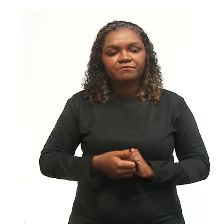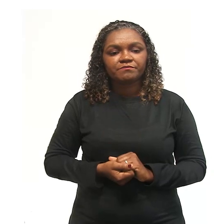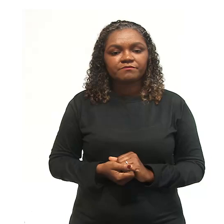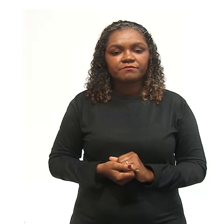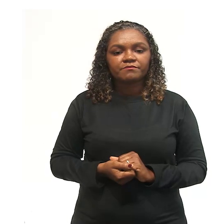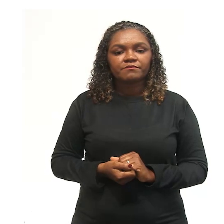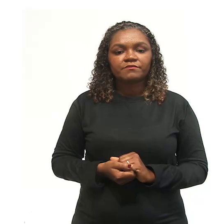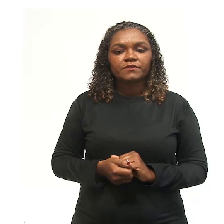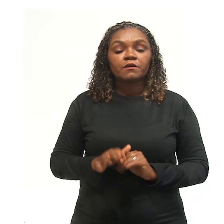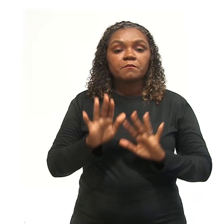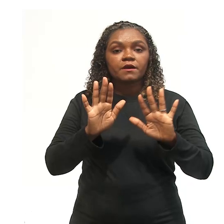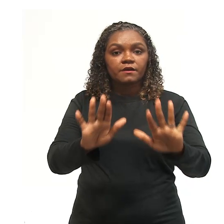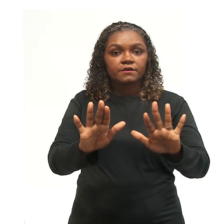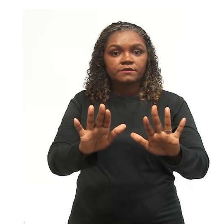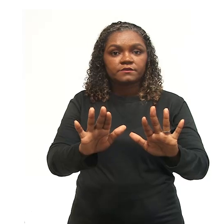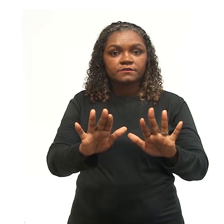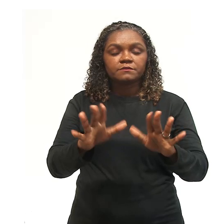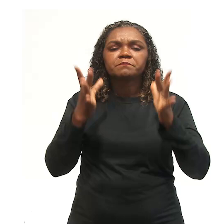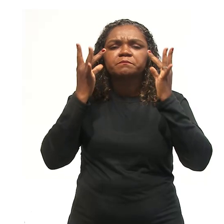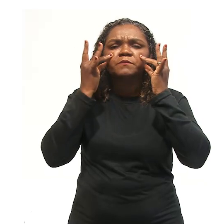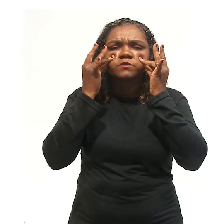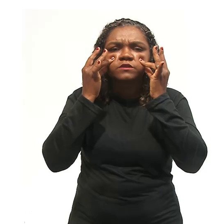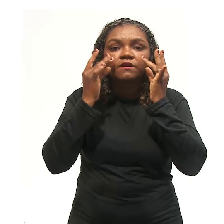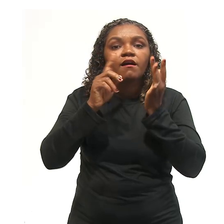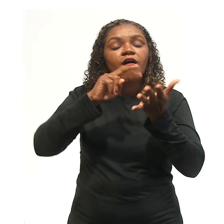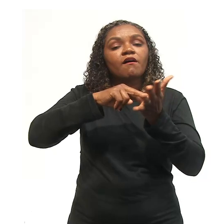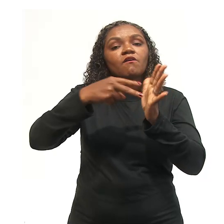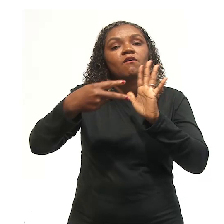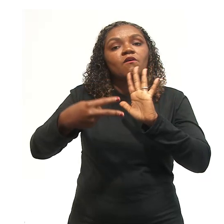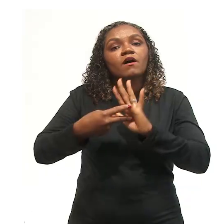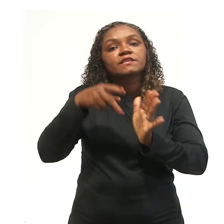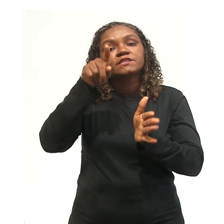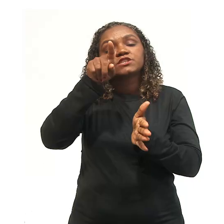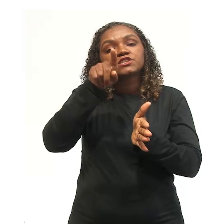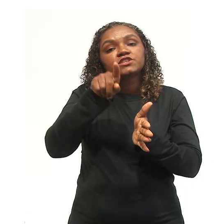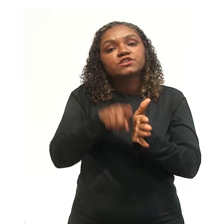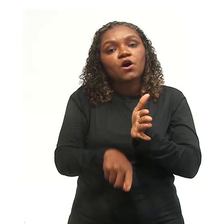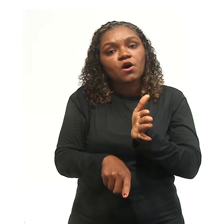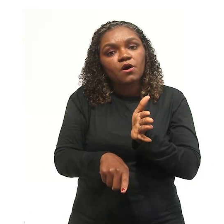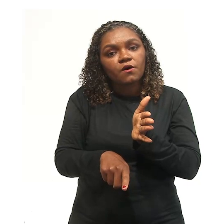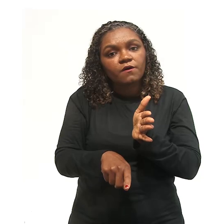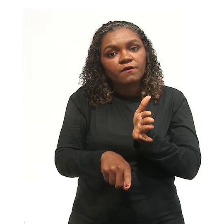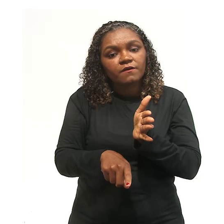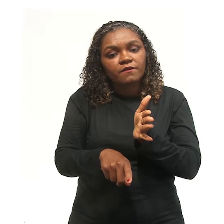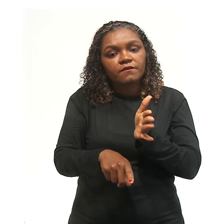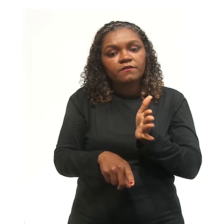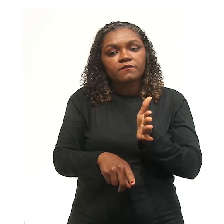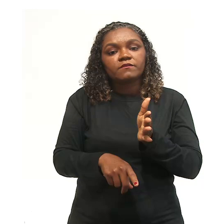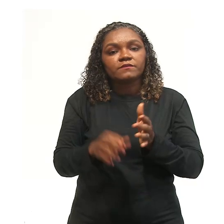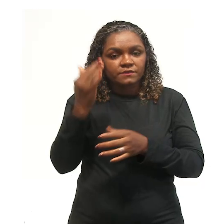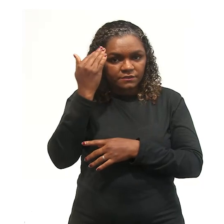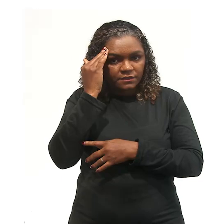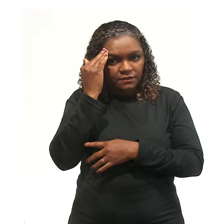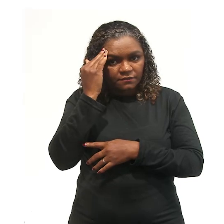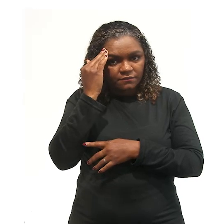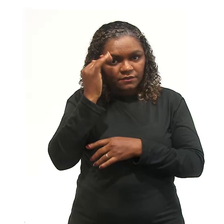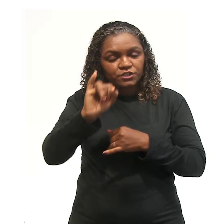o presencial, ele é uma exceção. E como toda exceção, ele precisa de uma